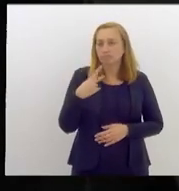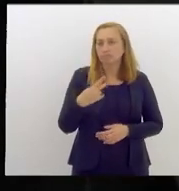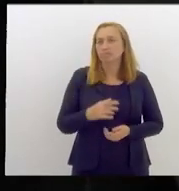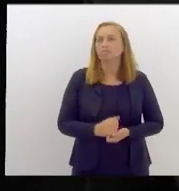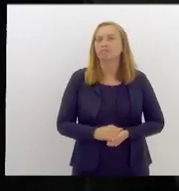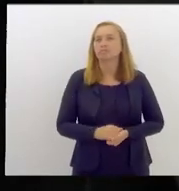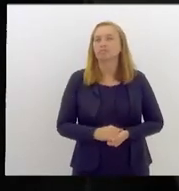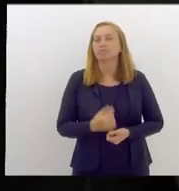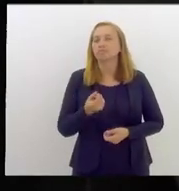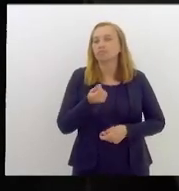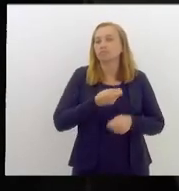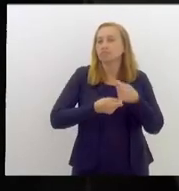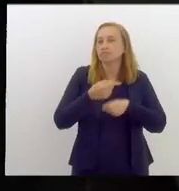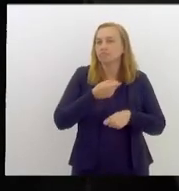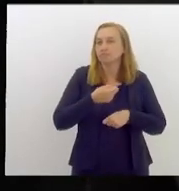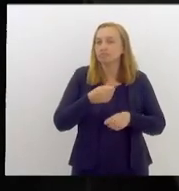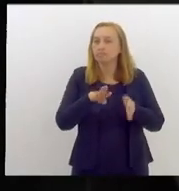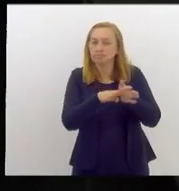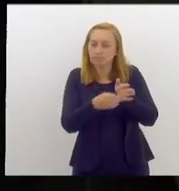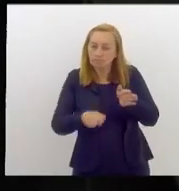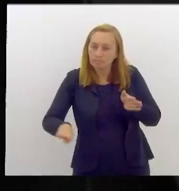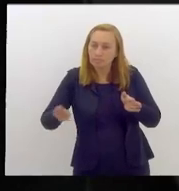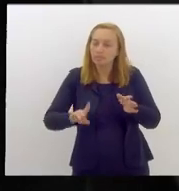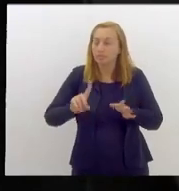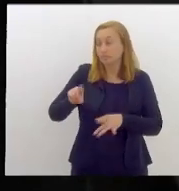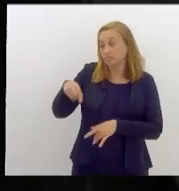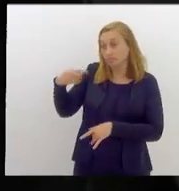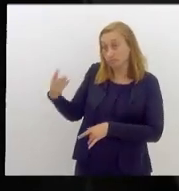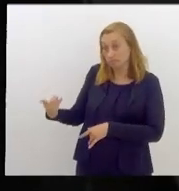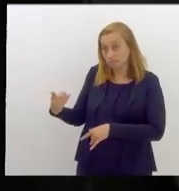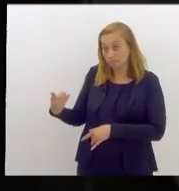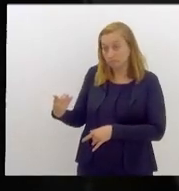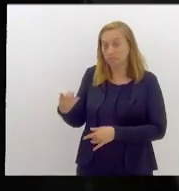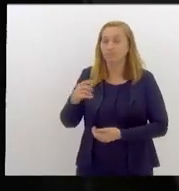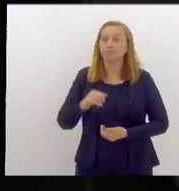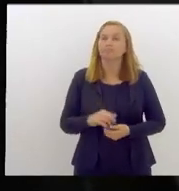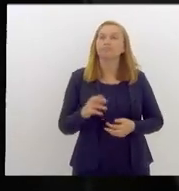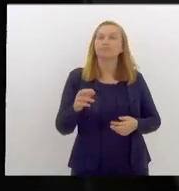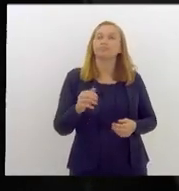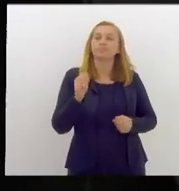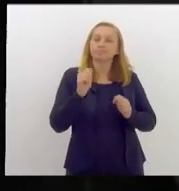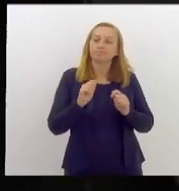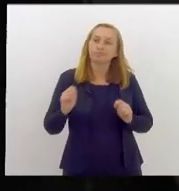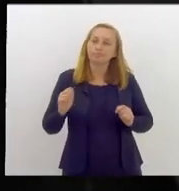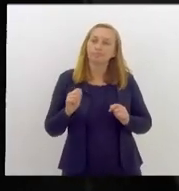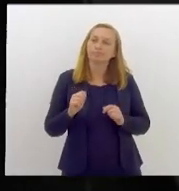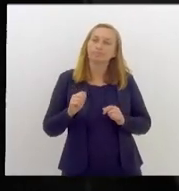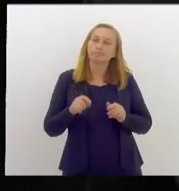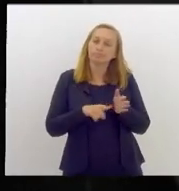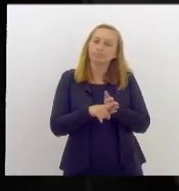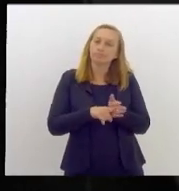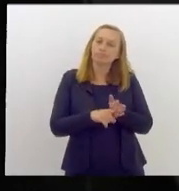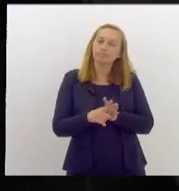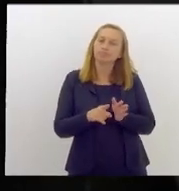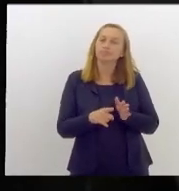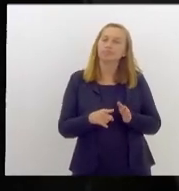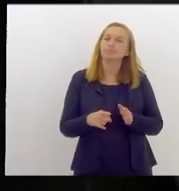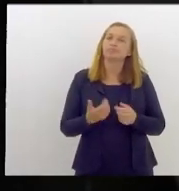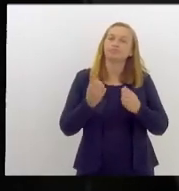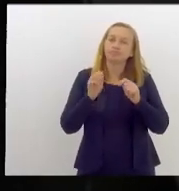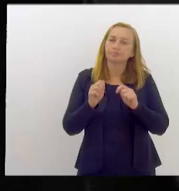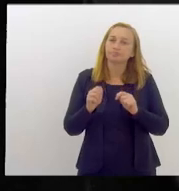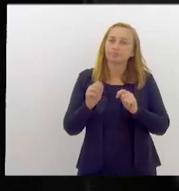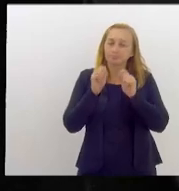a economia é do mar entre outras é a assessoria fiscal da Leste aprovou apresentou notas técnicas